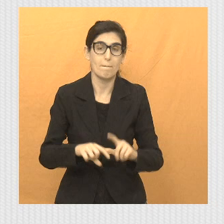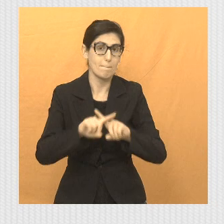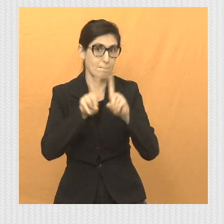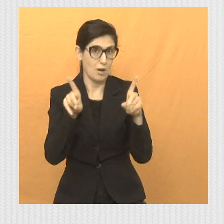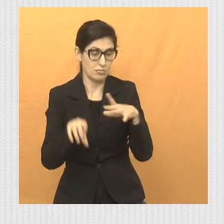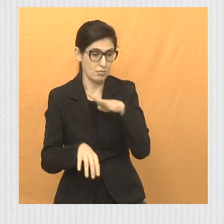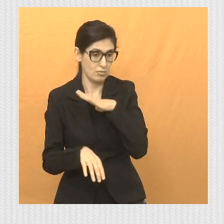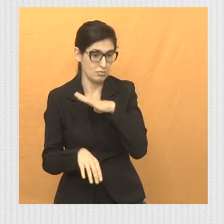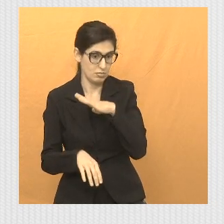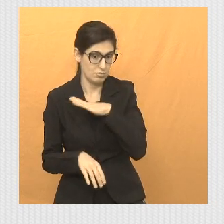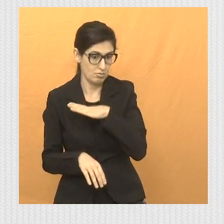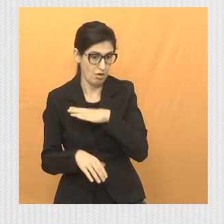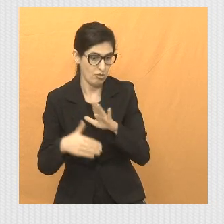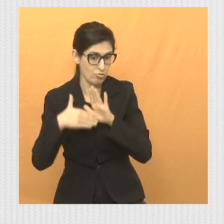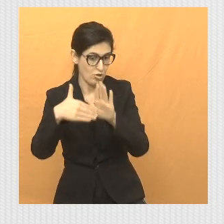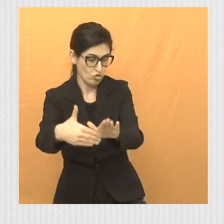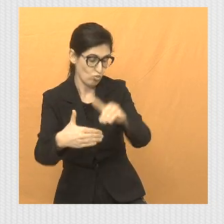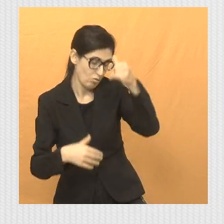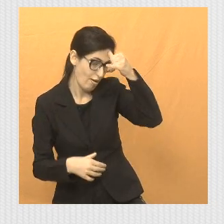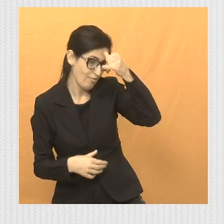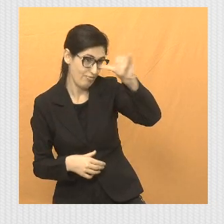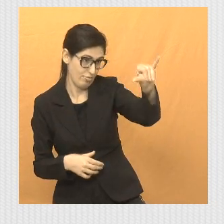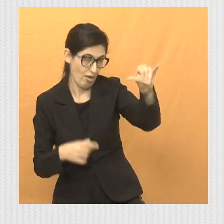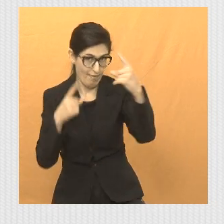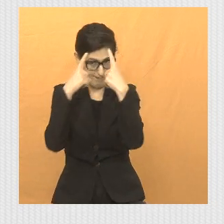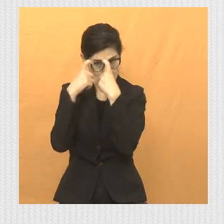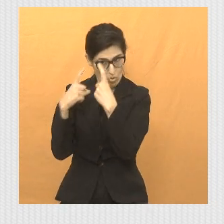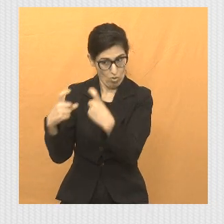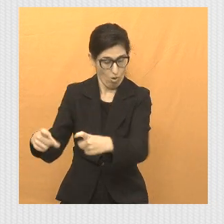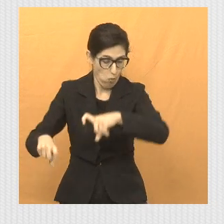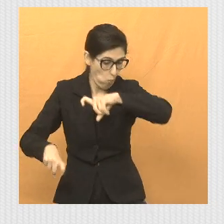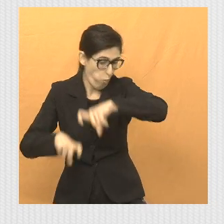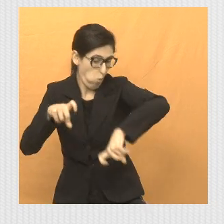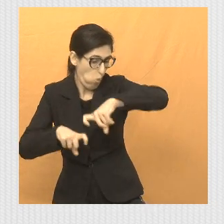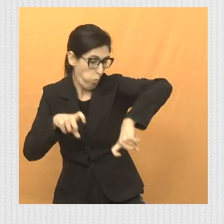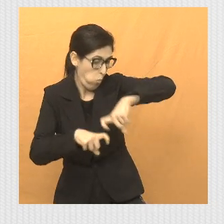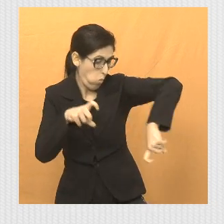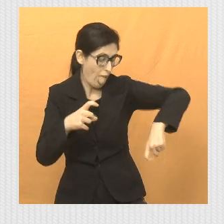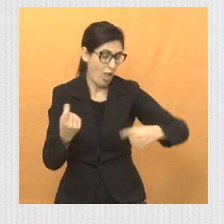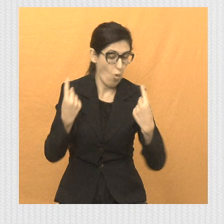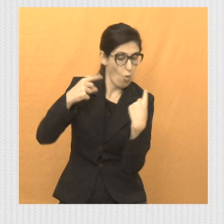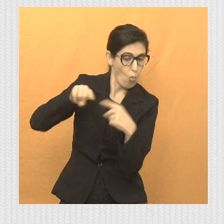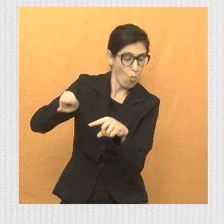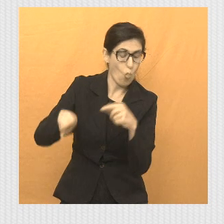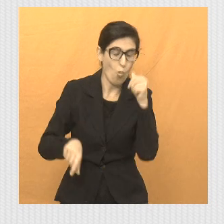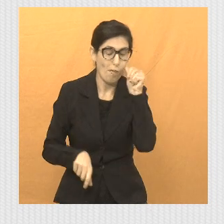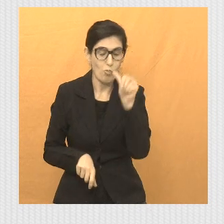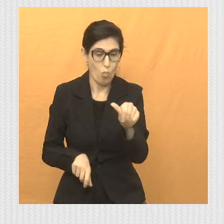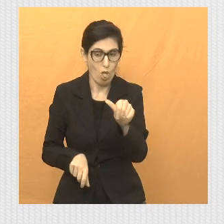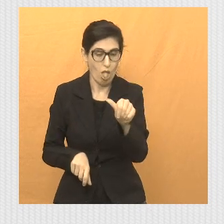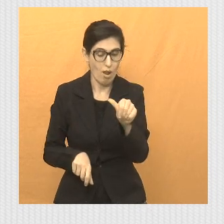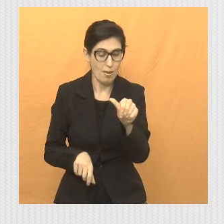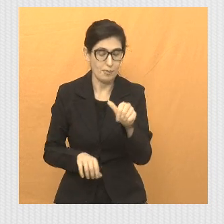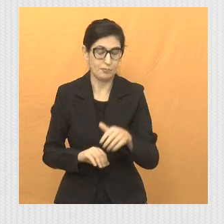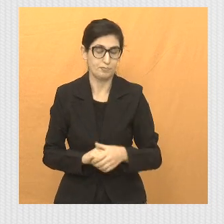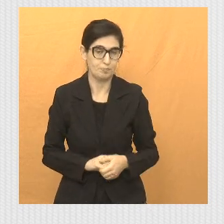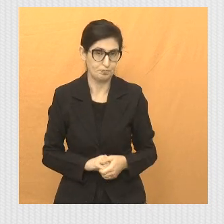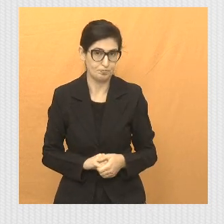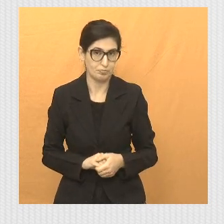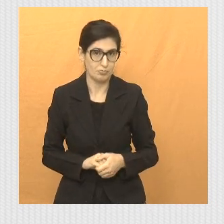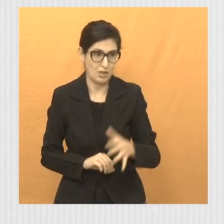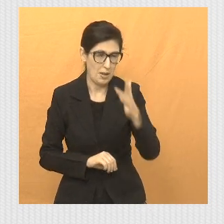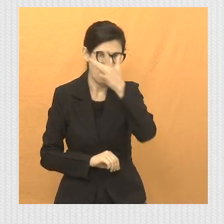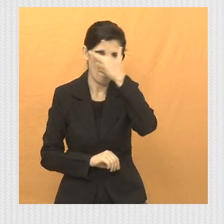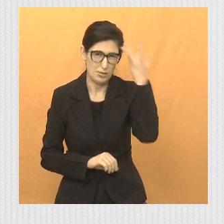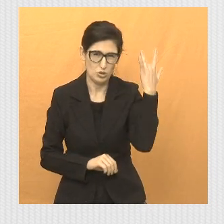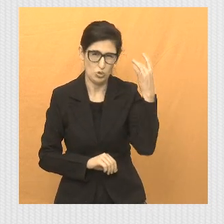fazendo com relação ao combate à violência contra a mulher e aos públicos mais vulneráveis,